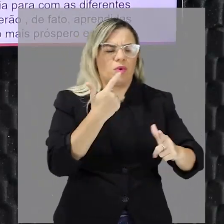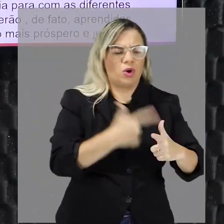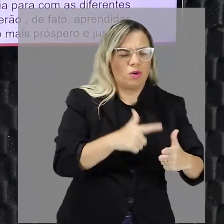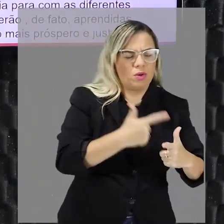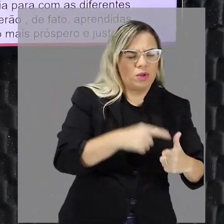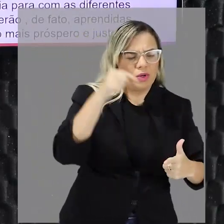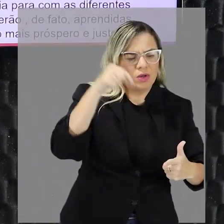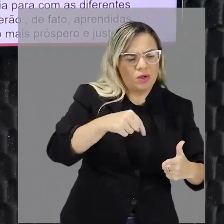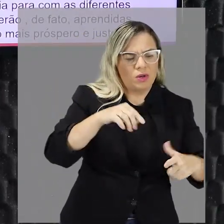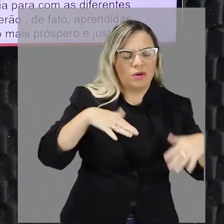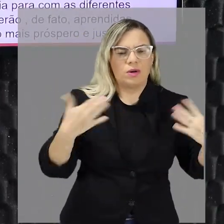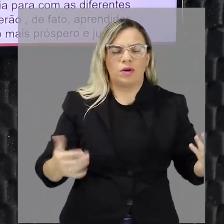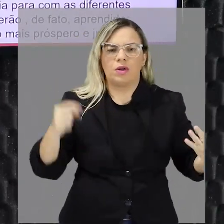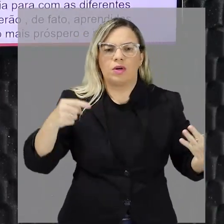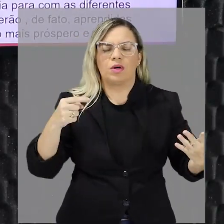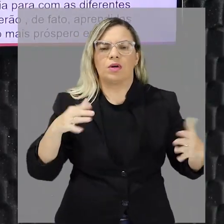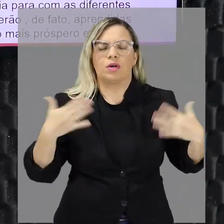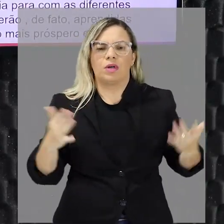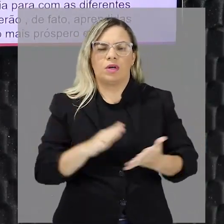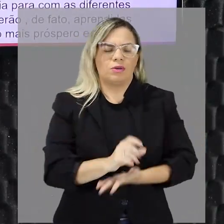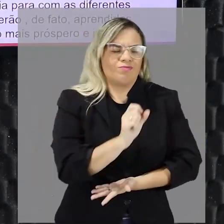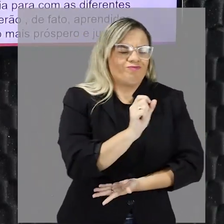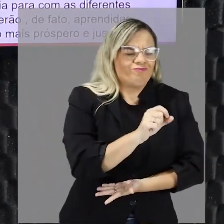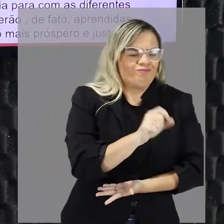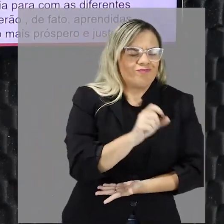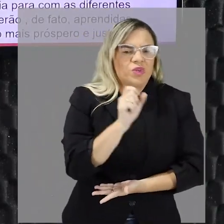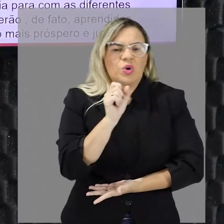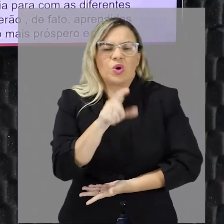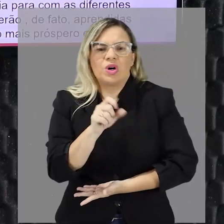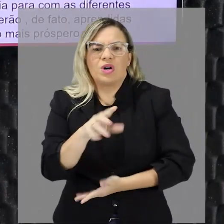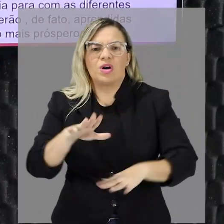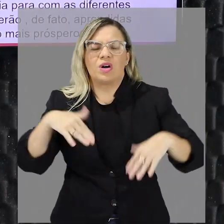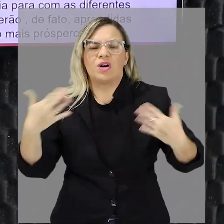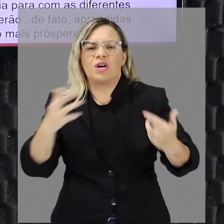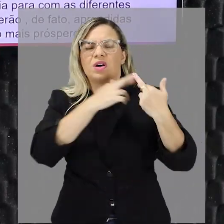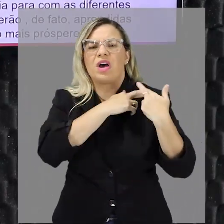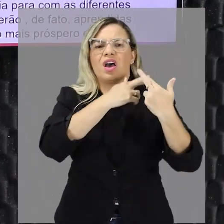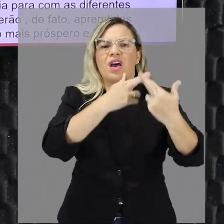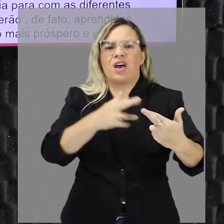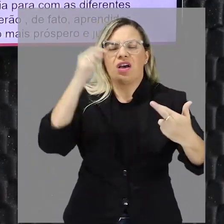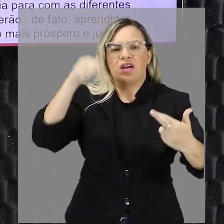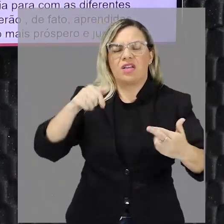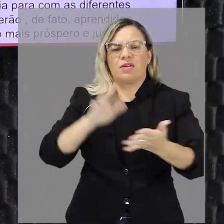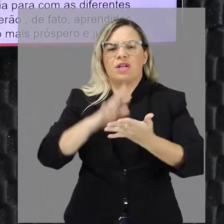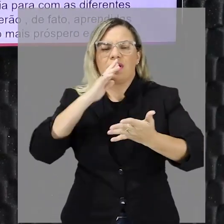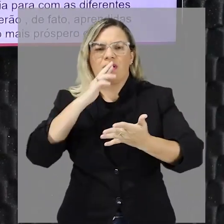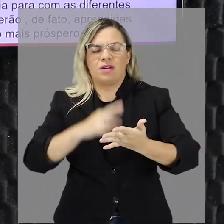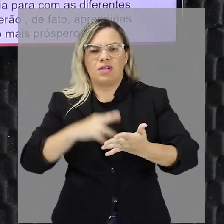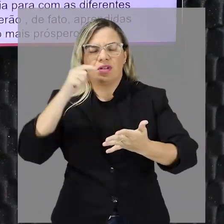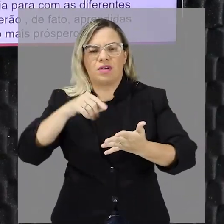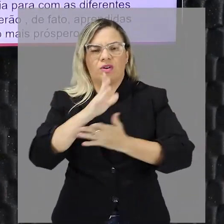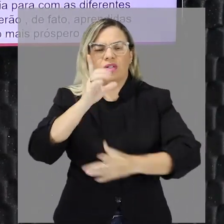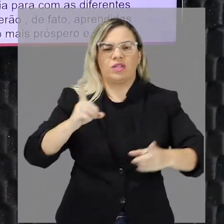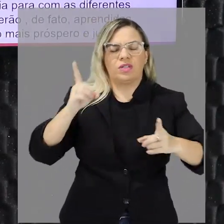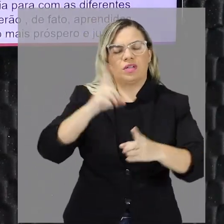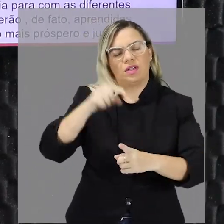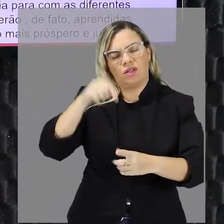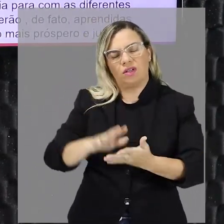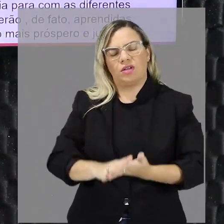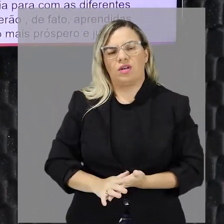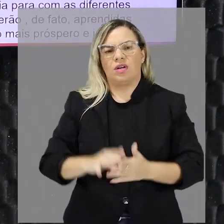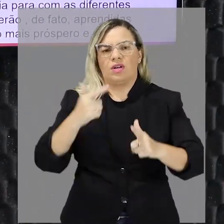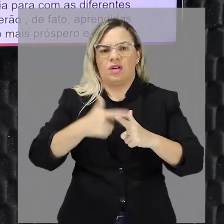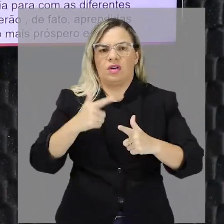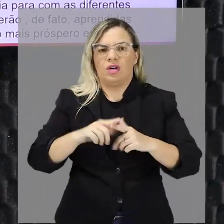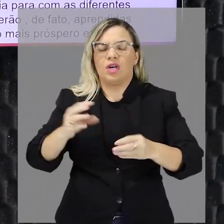O que é este problema? Quem é responsável por resolver esse problema? E como eu irei resolver esse